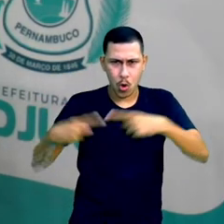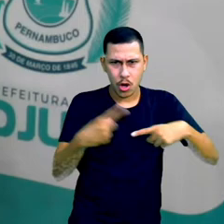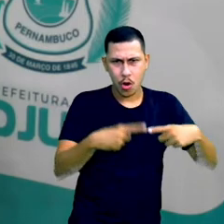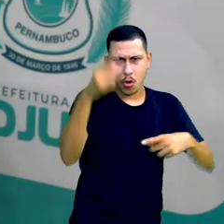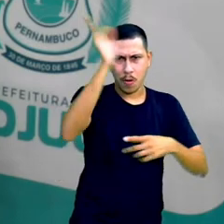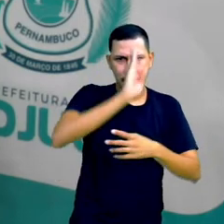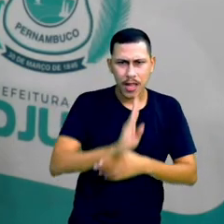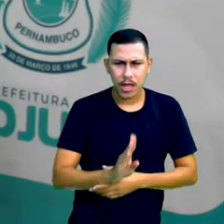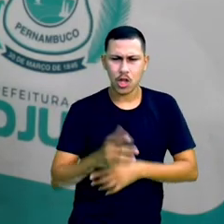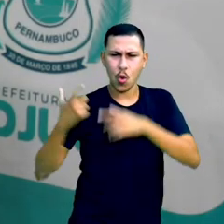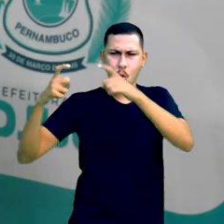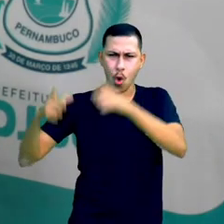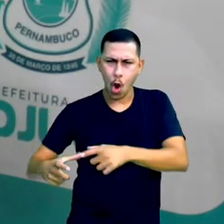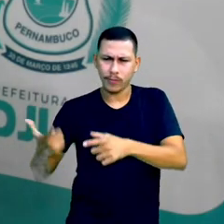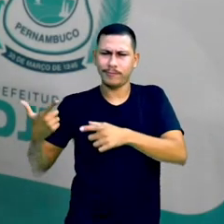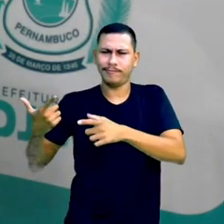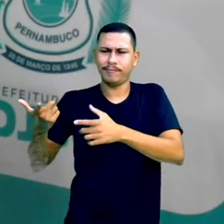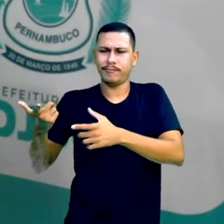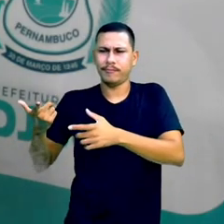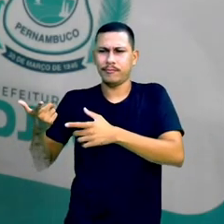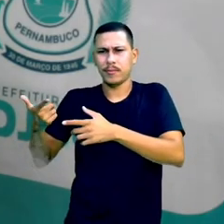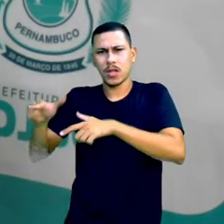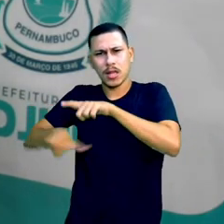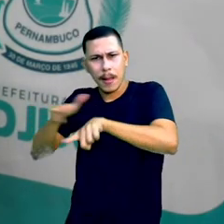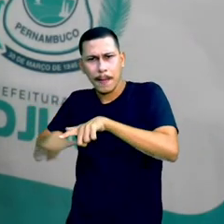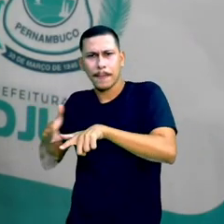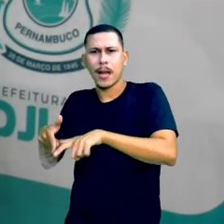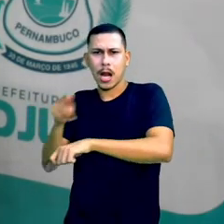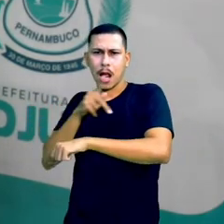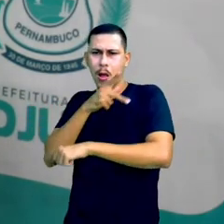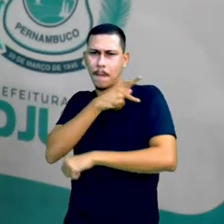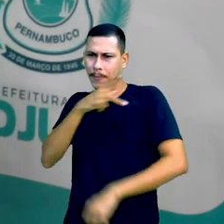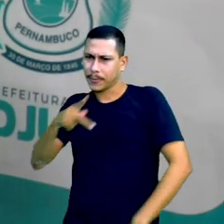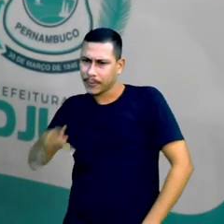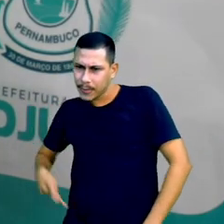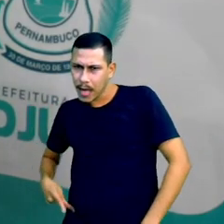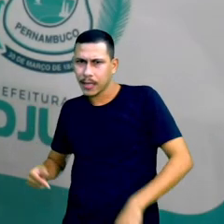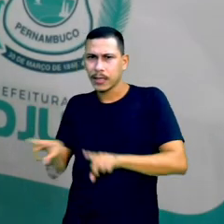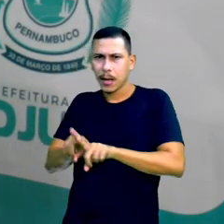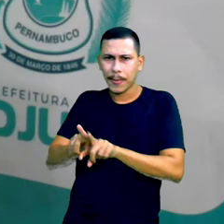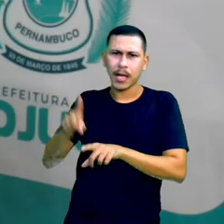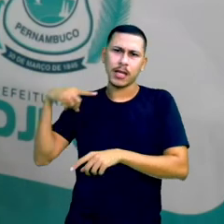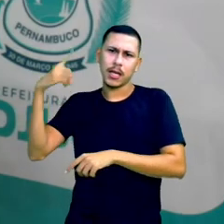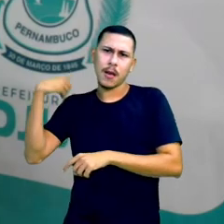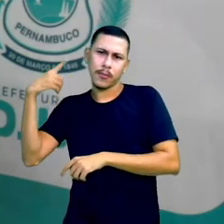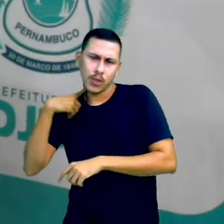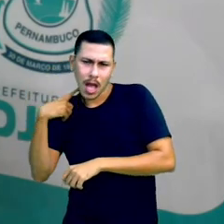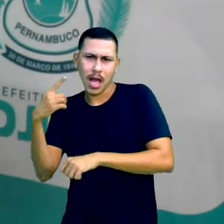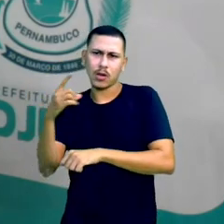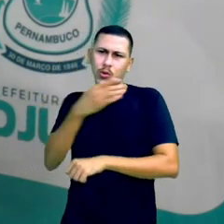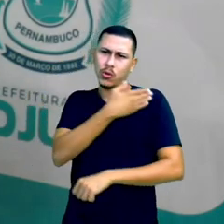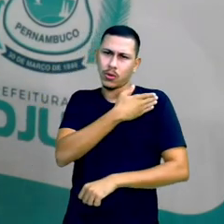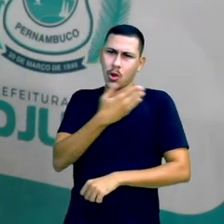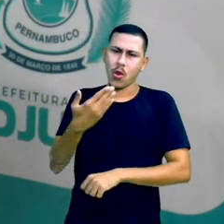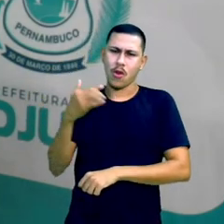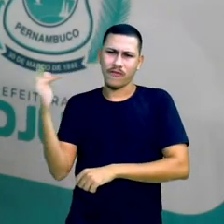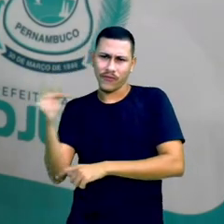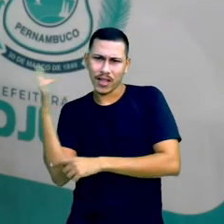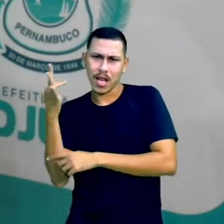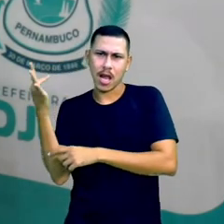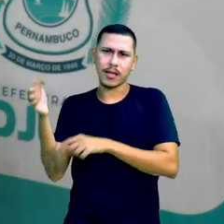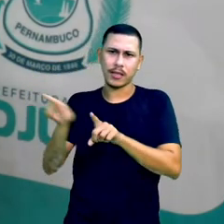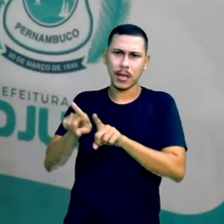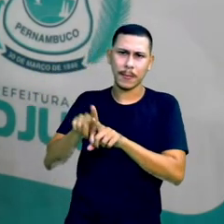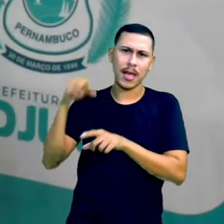Lá é onde fica o nosso presidente da República, lá é onde ficam os nossos deputados federais, os nossos senadores, e